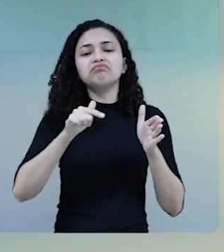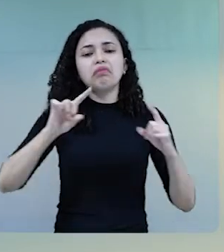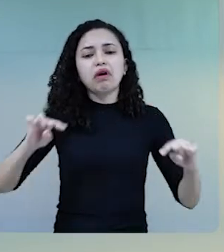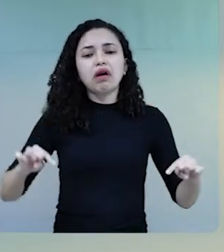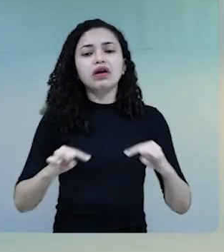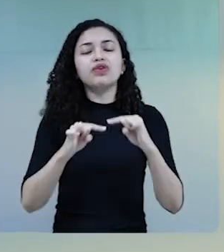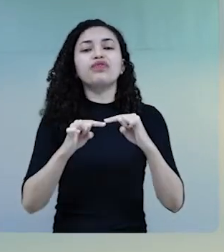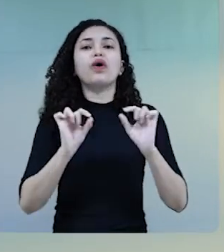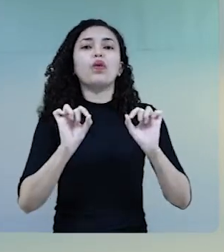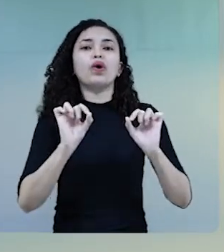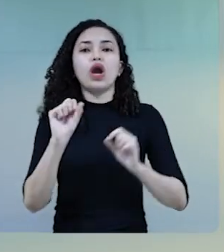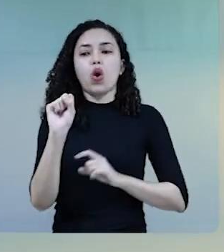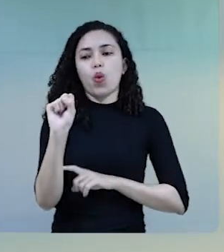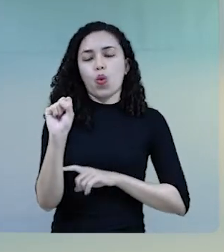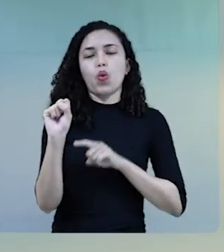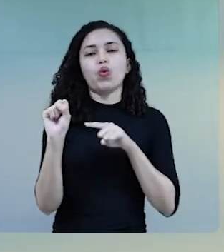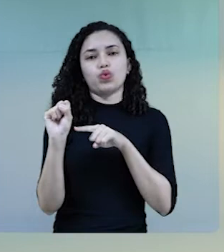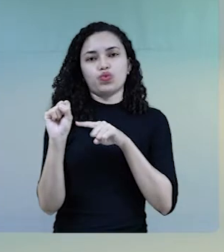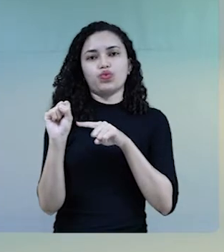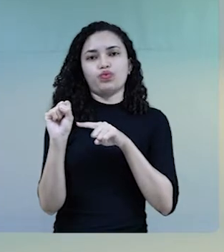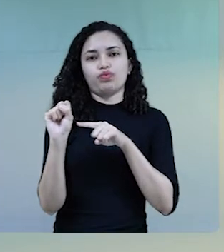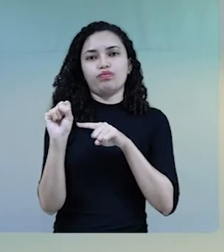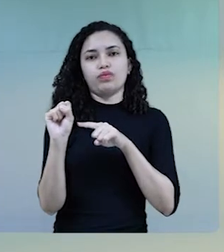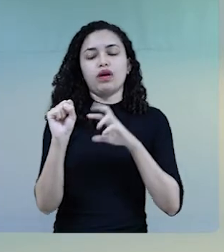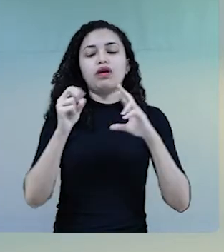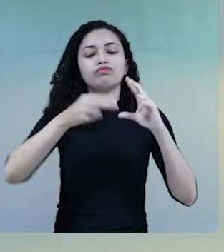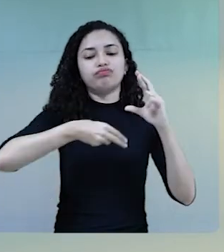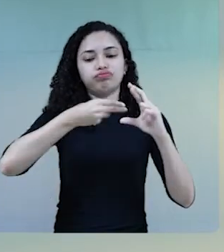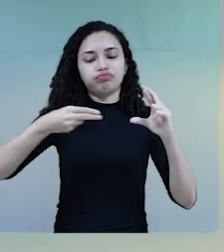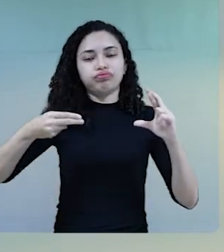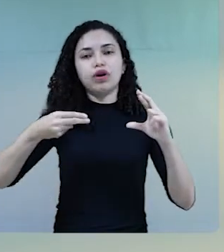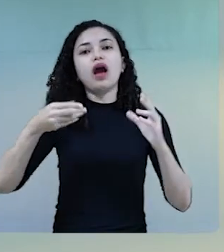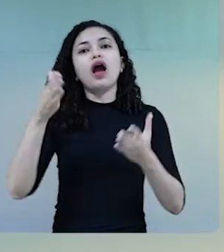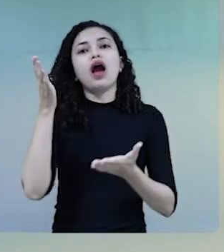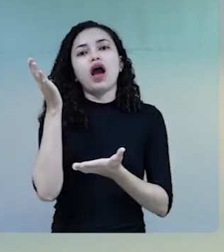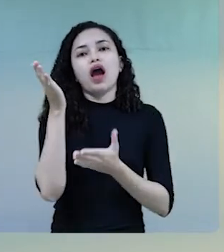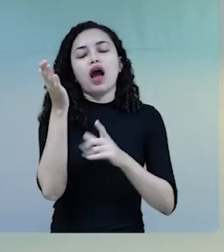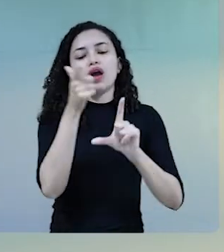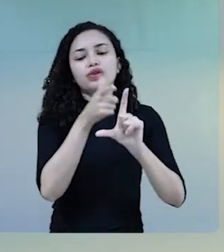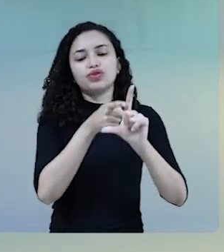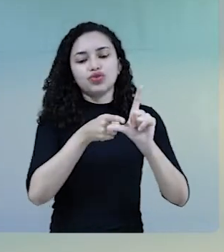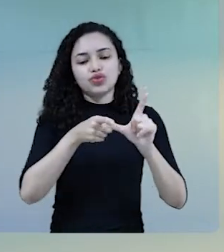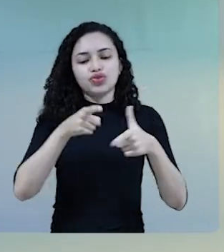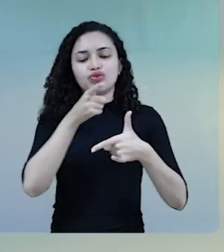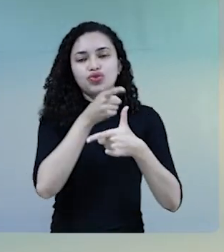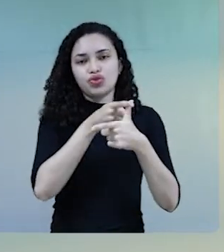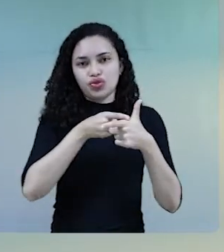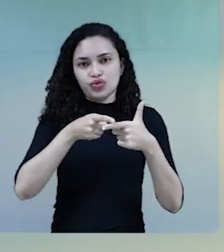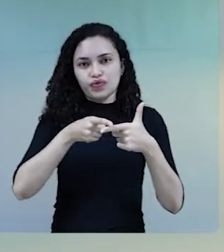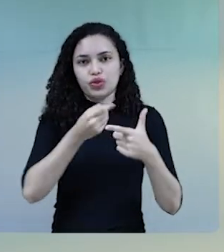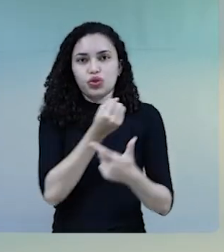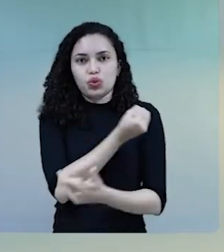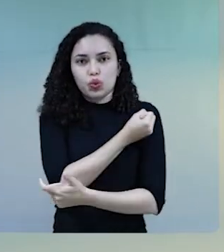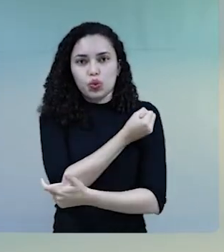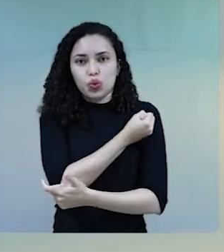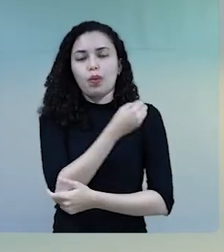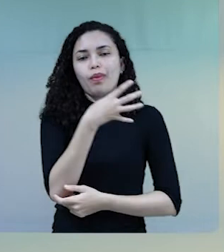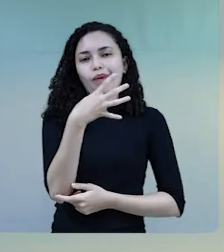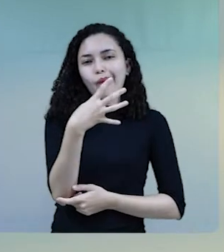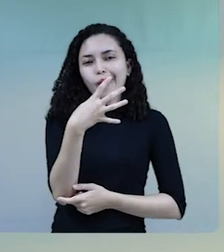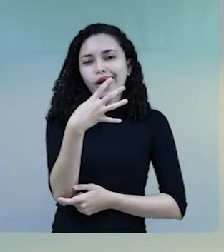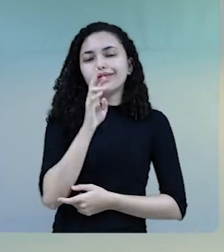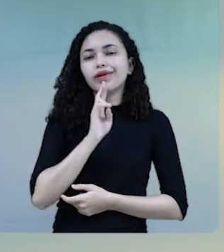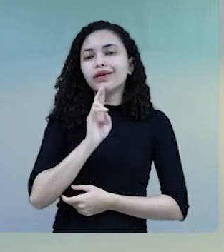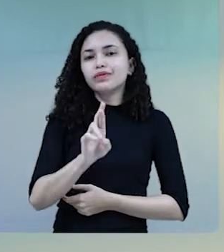Vai ser o 8, que é uma resistência, dividido pelo número, que no caso são 4. Então, 8 dividido por 4 vai dar 2. É só um exemplo para você